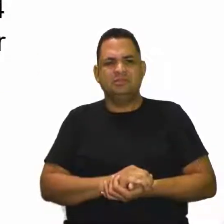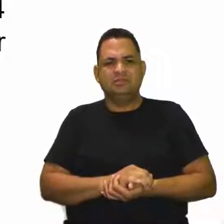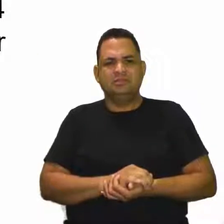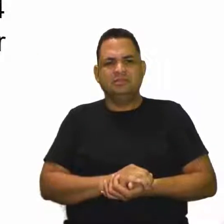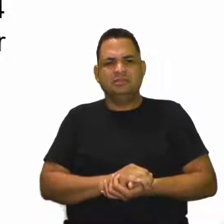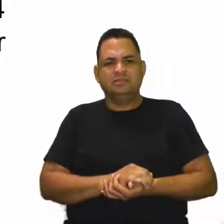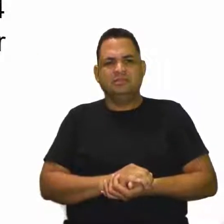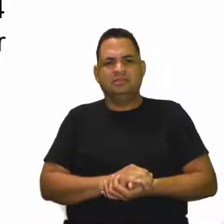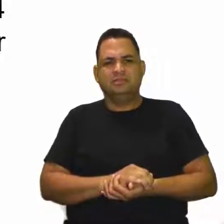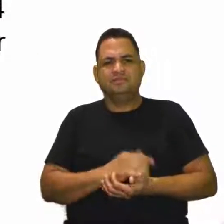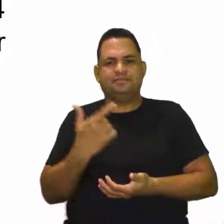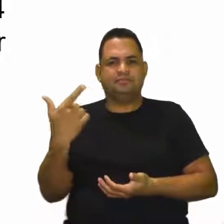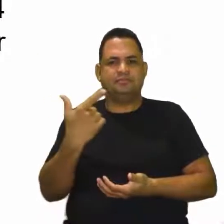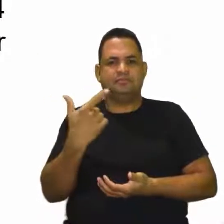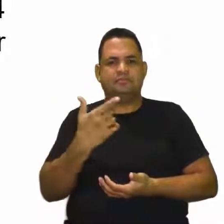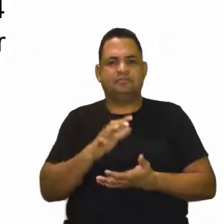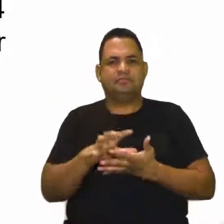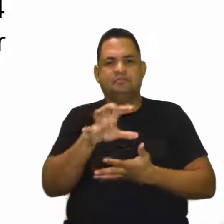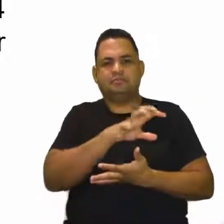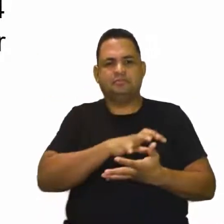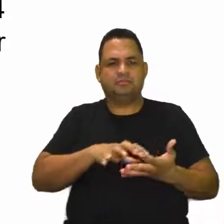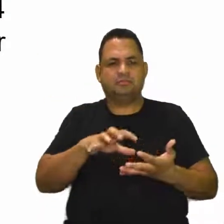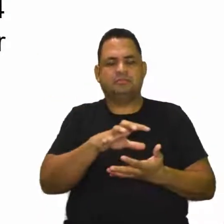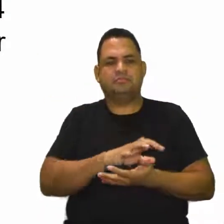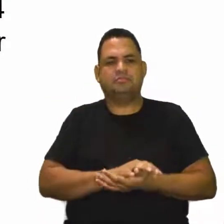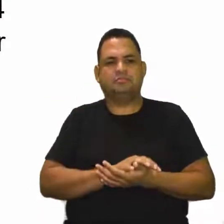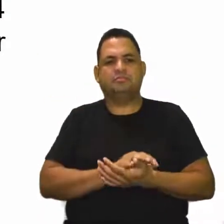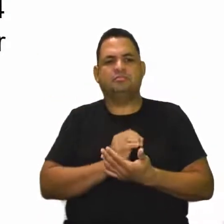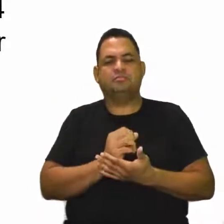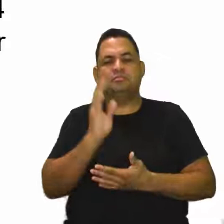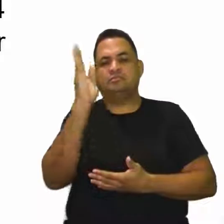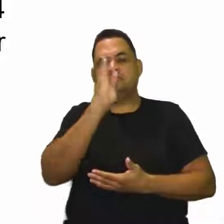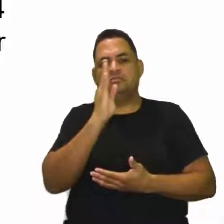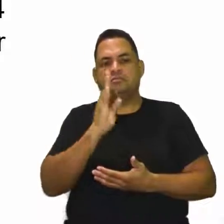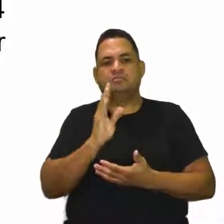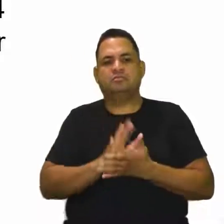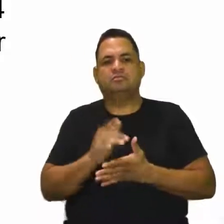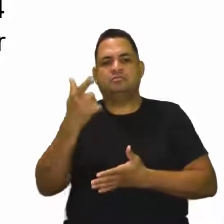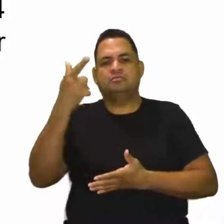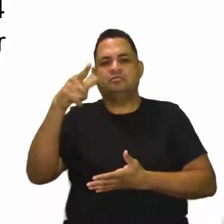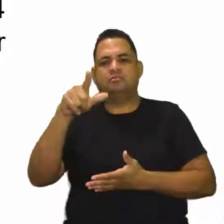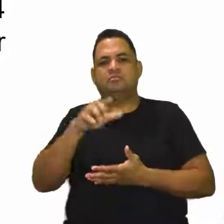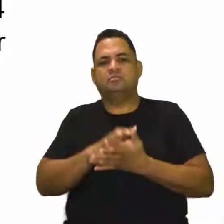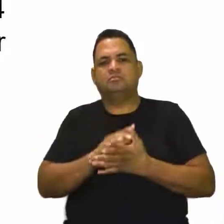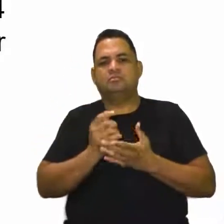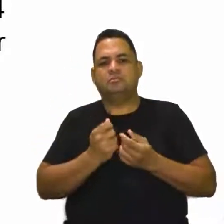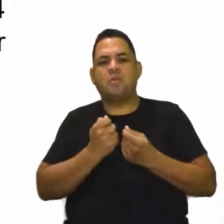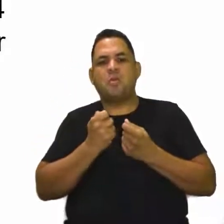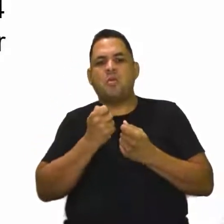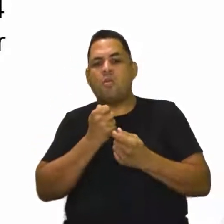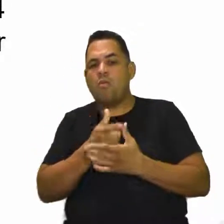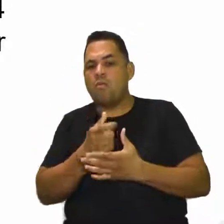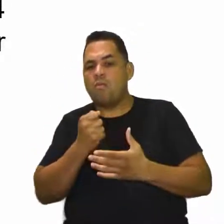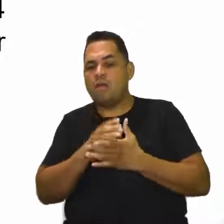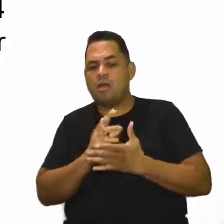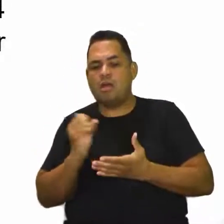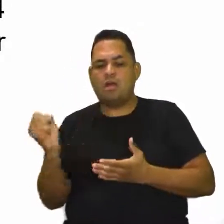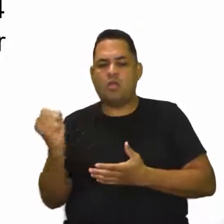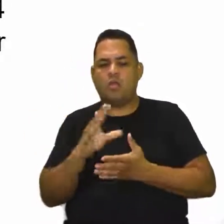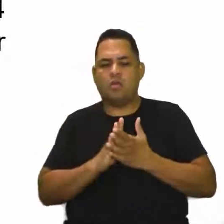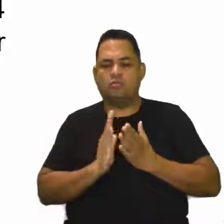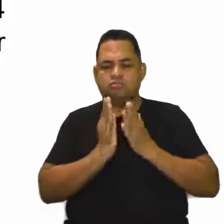isso, a segunda revolta da Armada, o Brasil, ele consegue comprar novas embarcações, novos